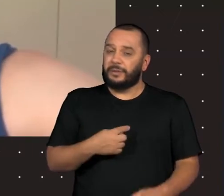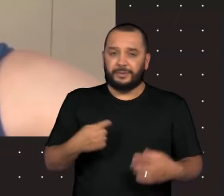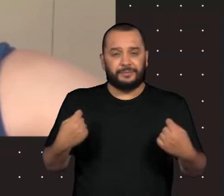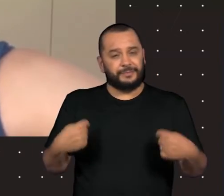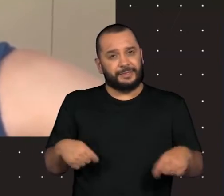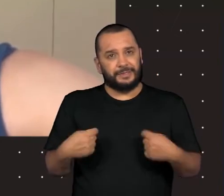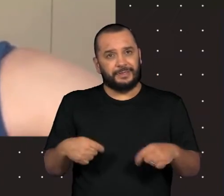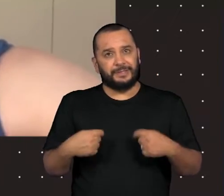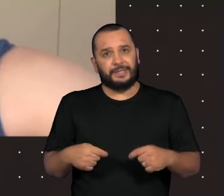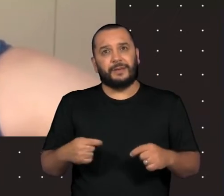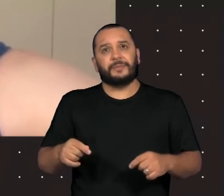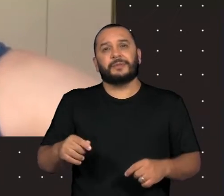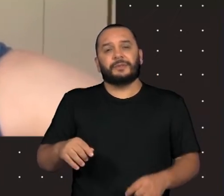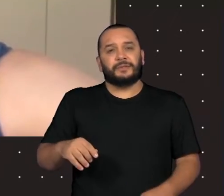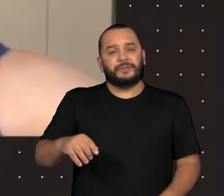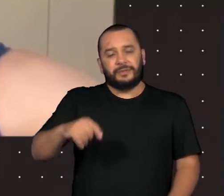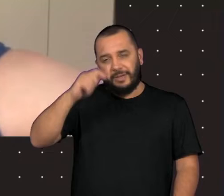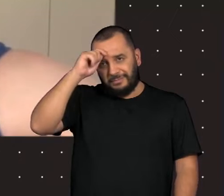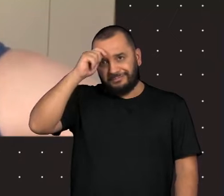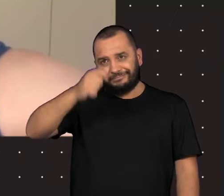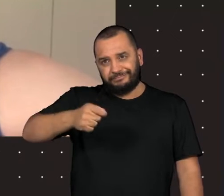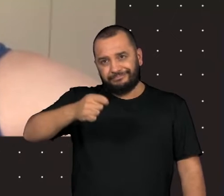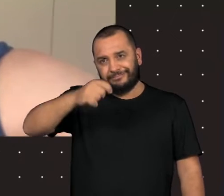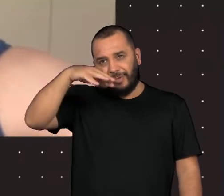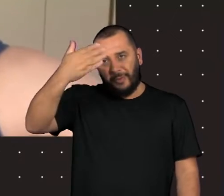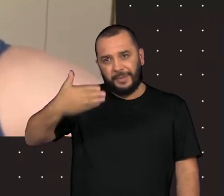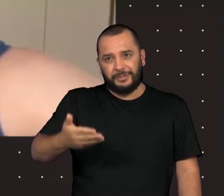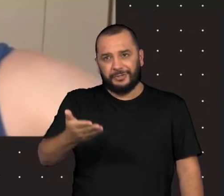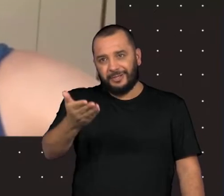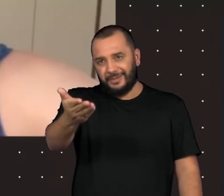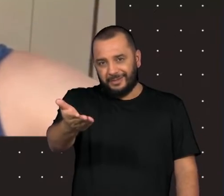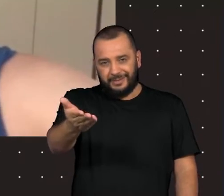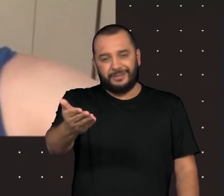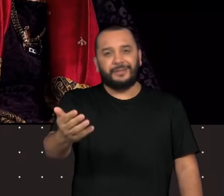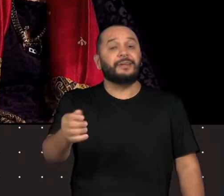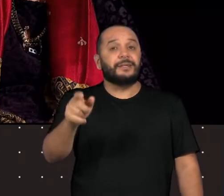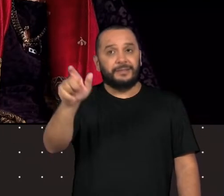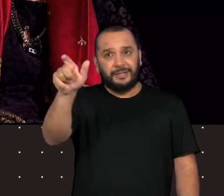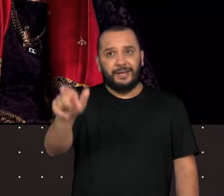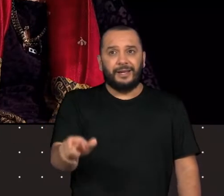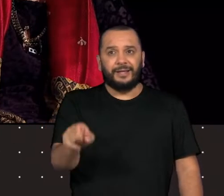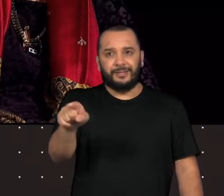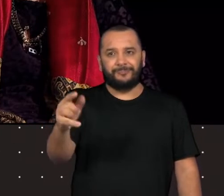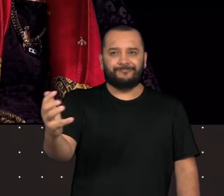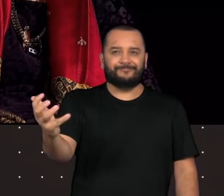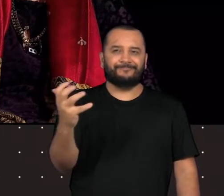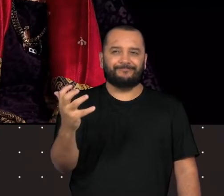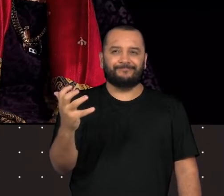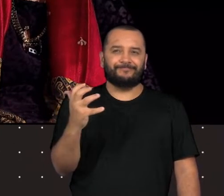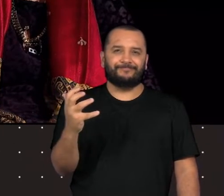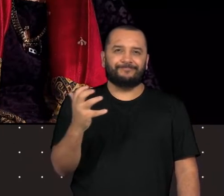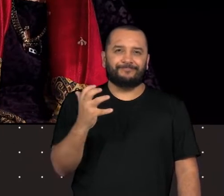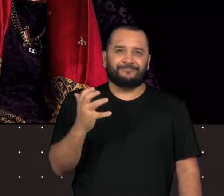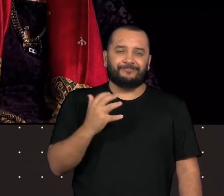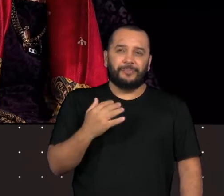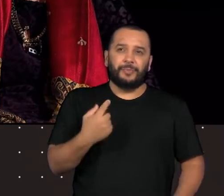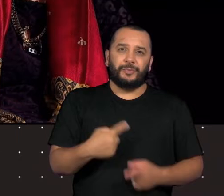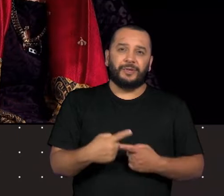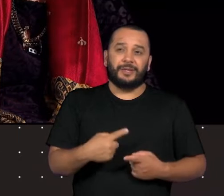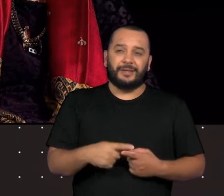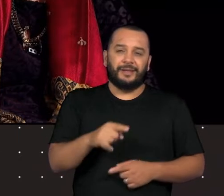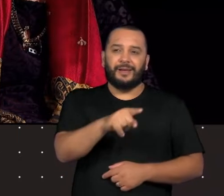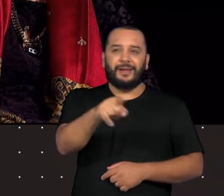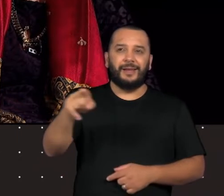precisamos realmente homenagear e nos inspirar nessas atrizes, porque essa geração realmente